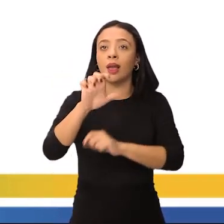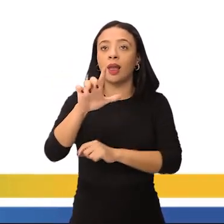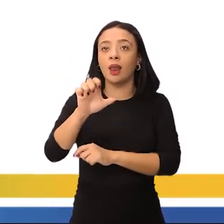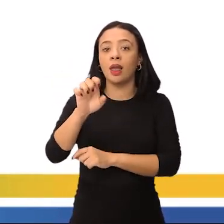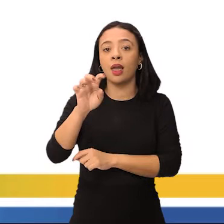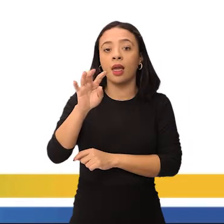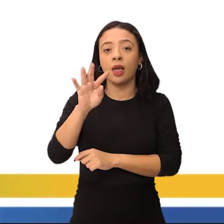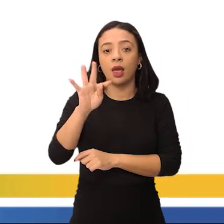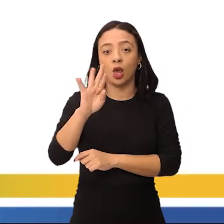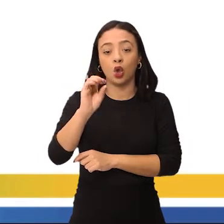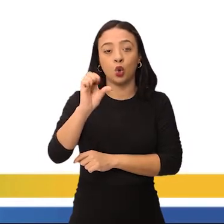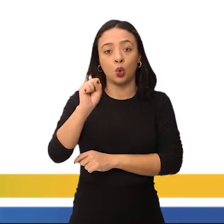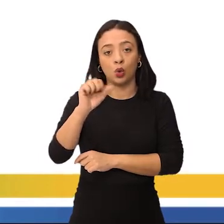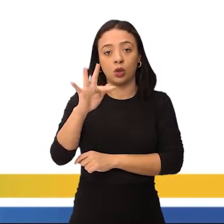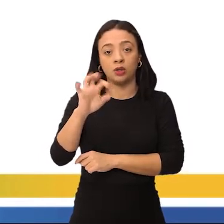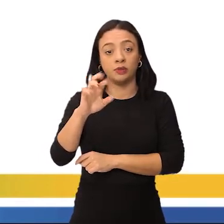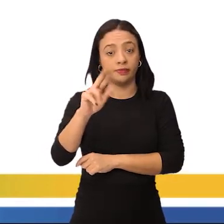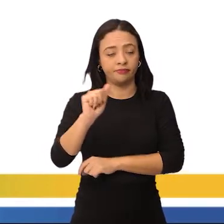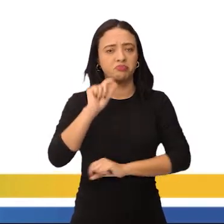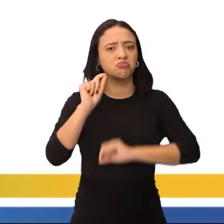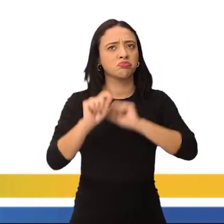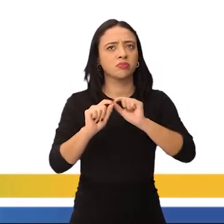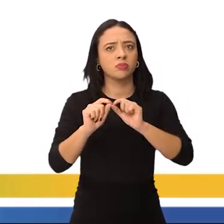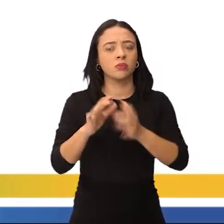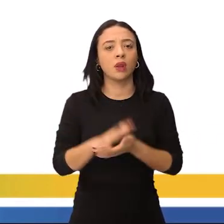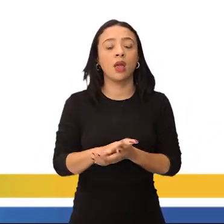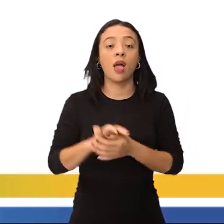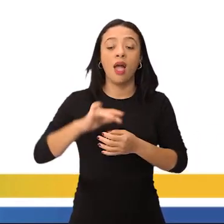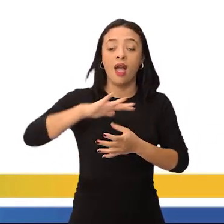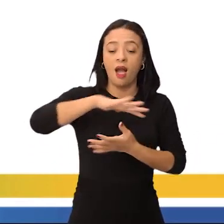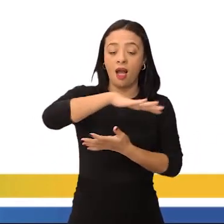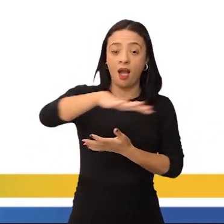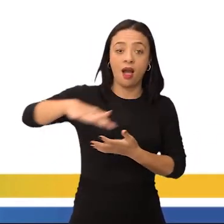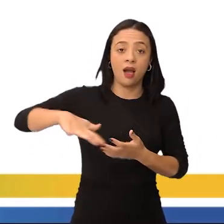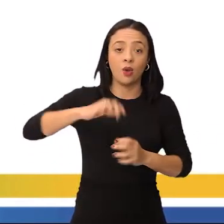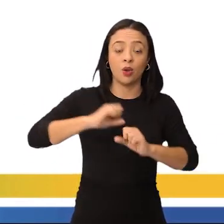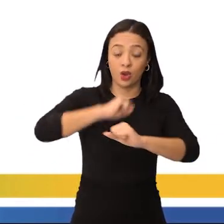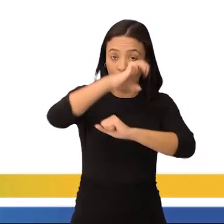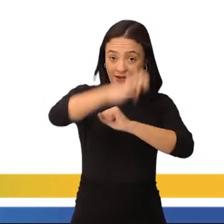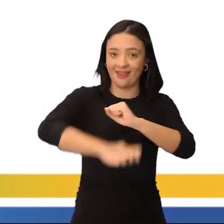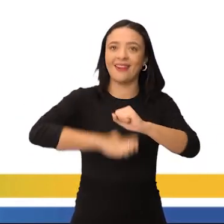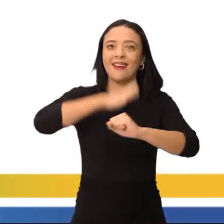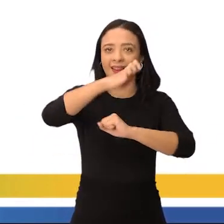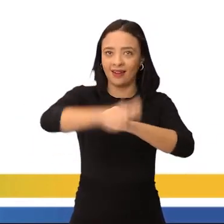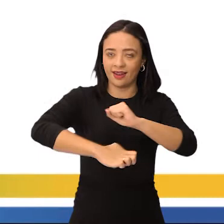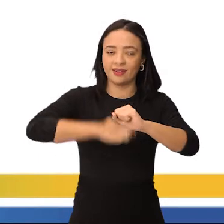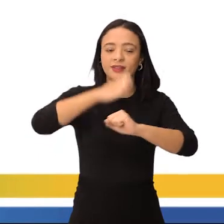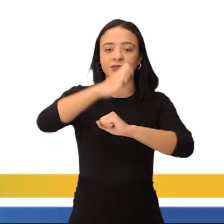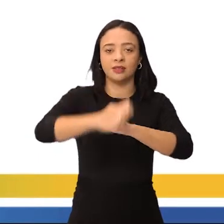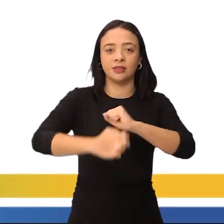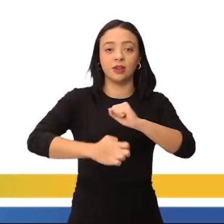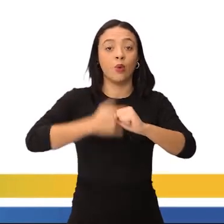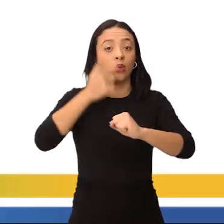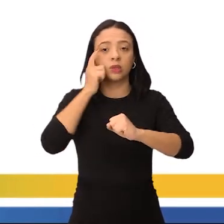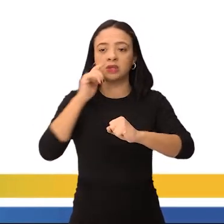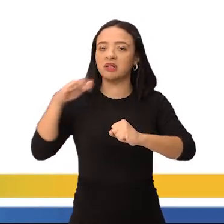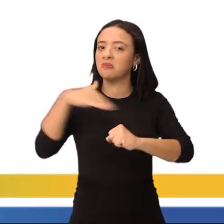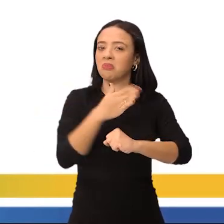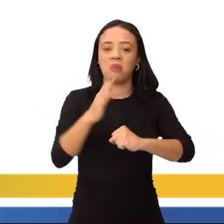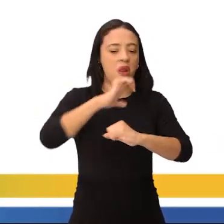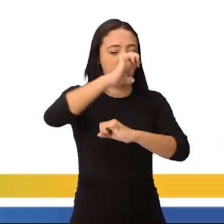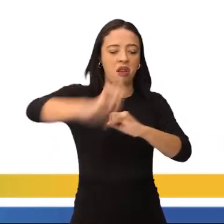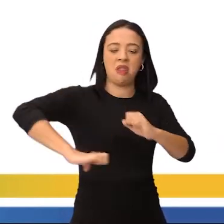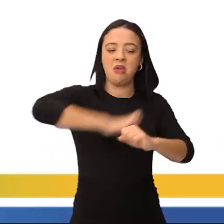chamado de eletrosfera a eletrosfera é a região onde o elétron ele percorre